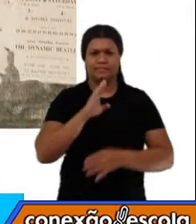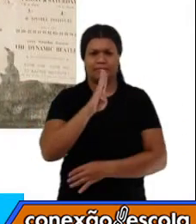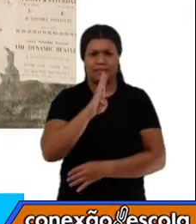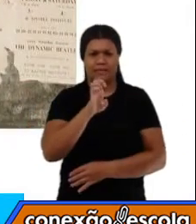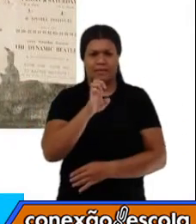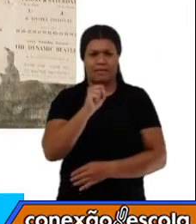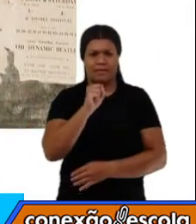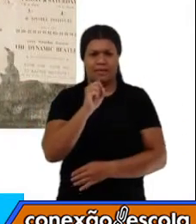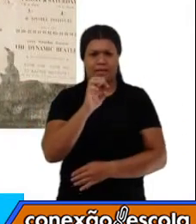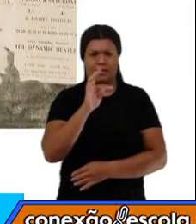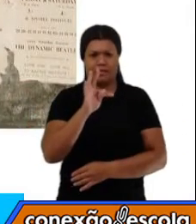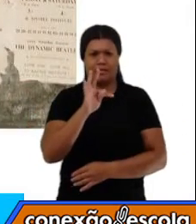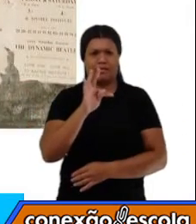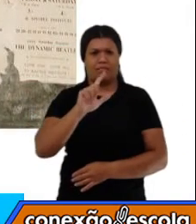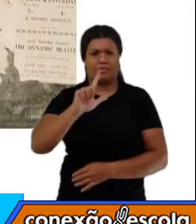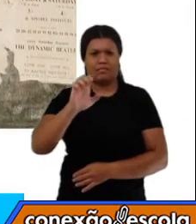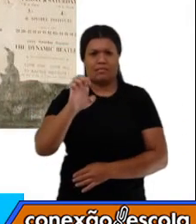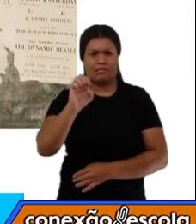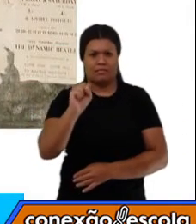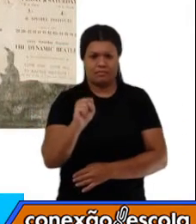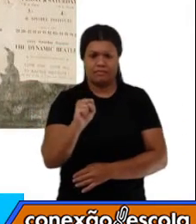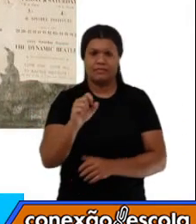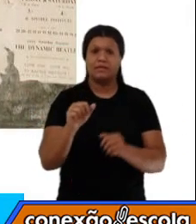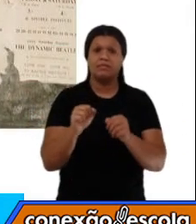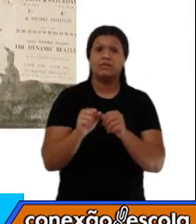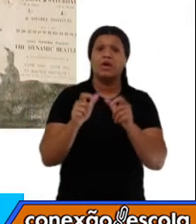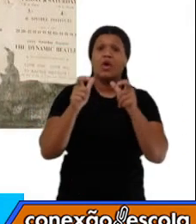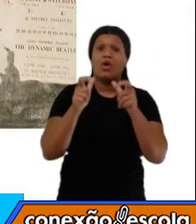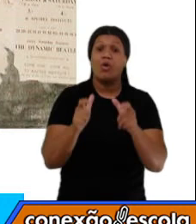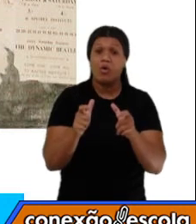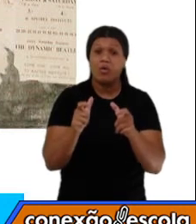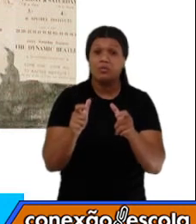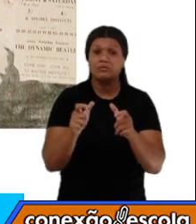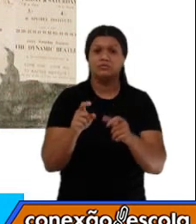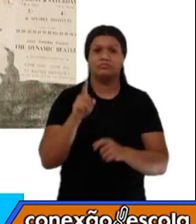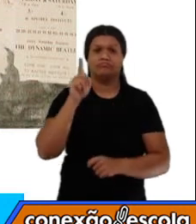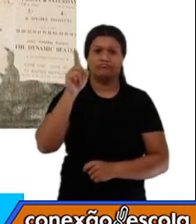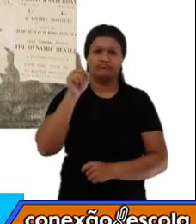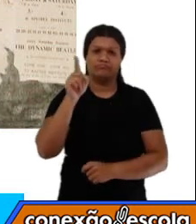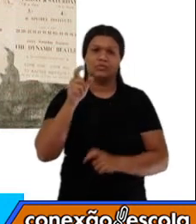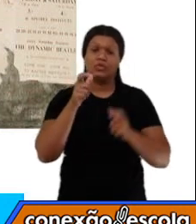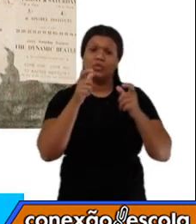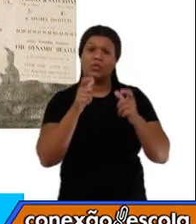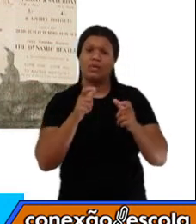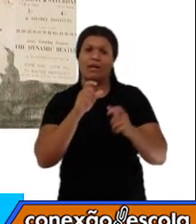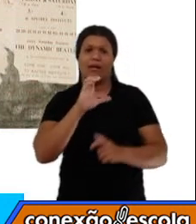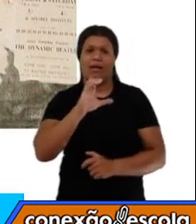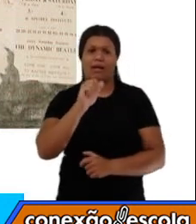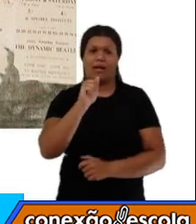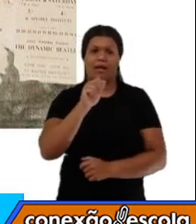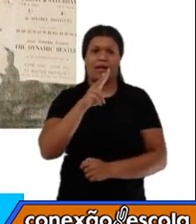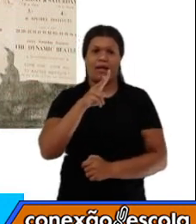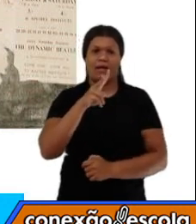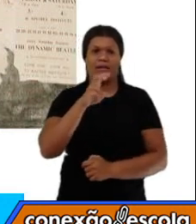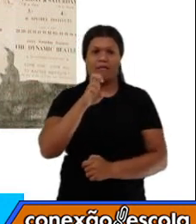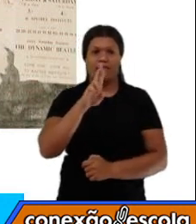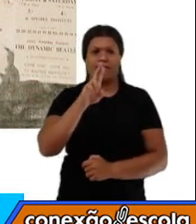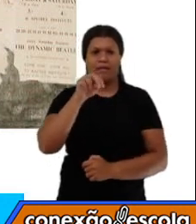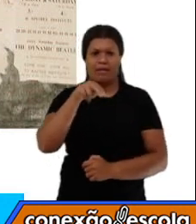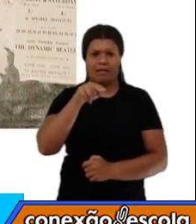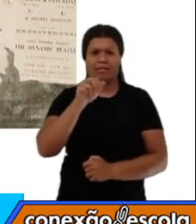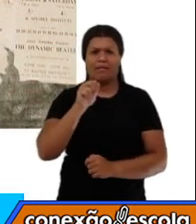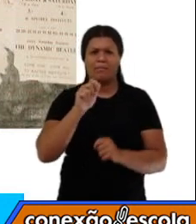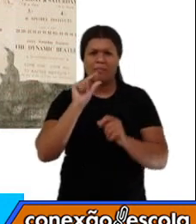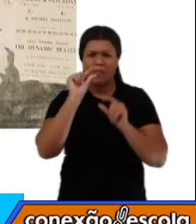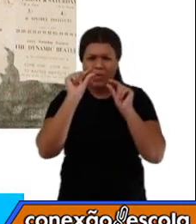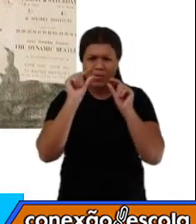vai ser feito no The Cavern. Olha lá, The Beatles, que vai tocar no The Cavern. Tá meio apagado aqui, mas dá pra gente